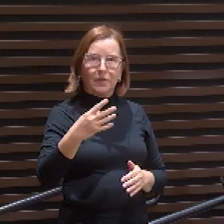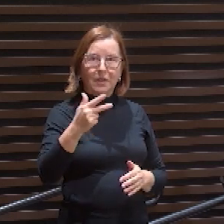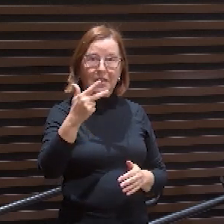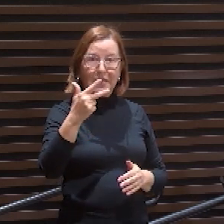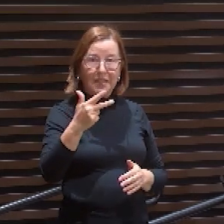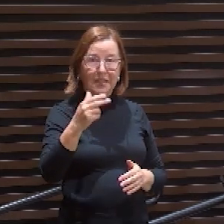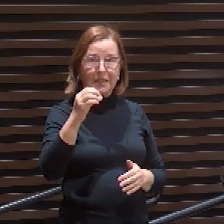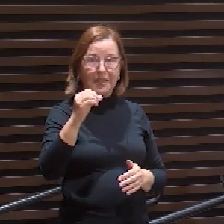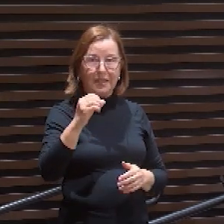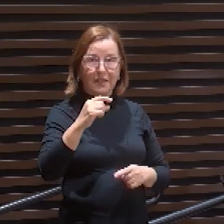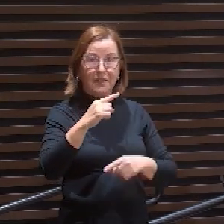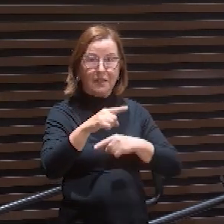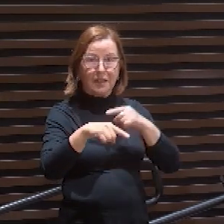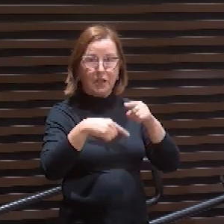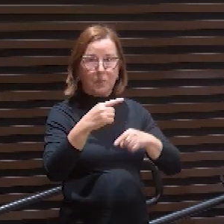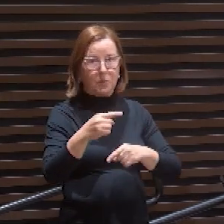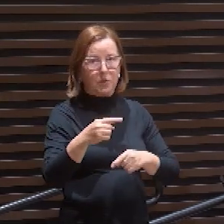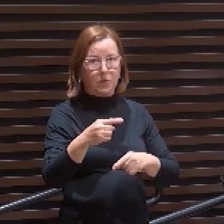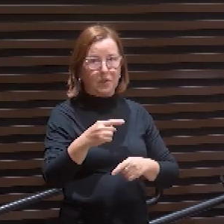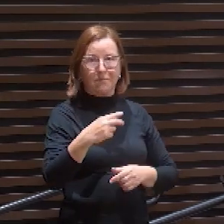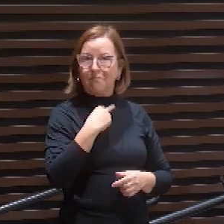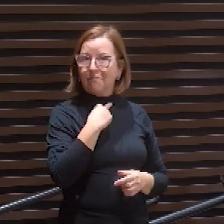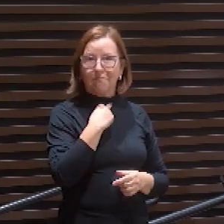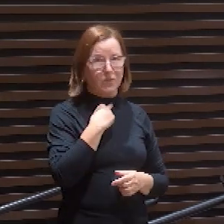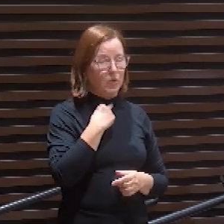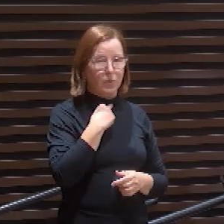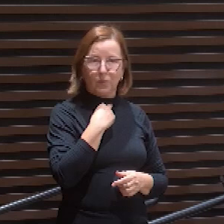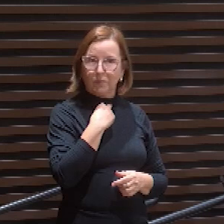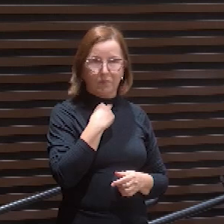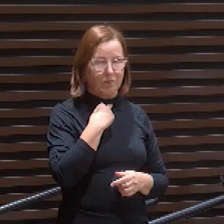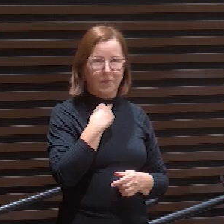430 anos depois não pode